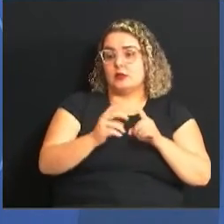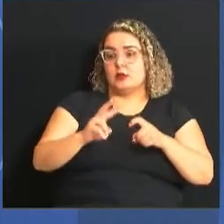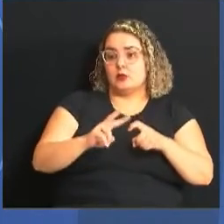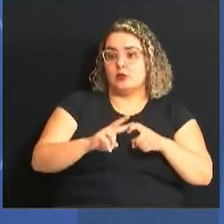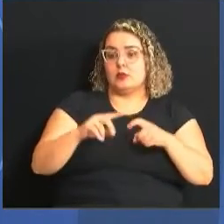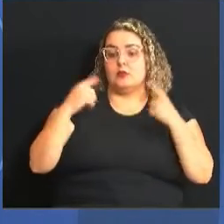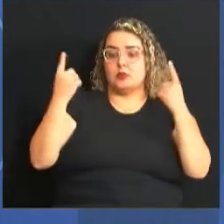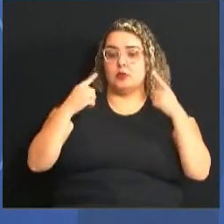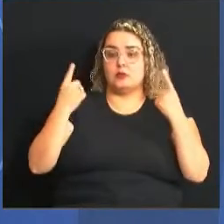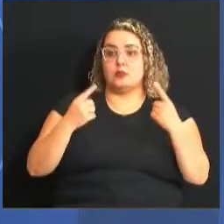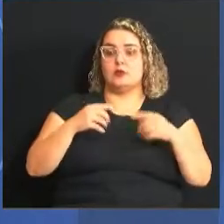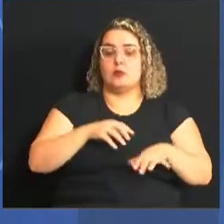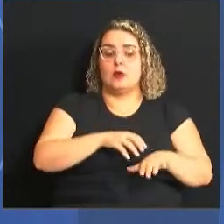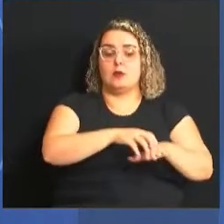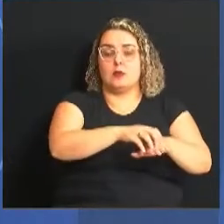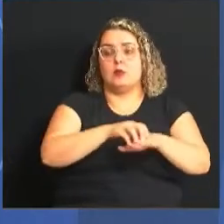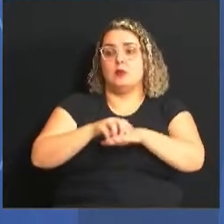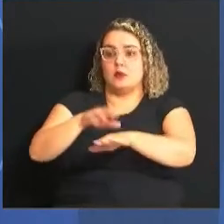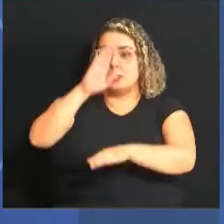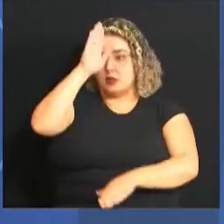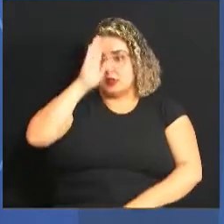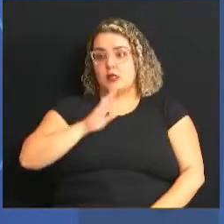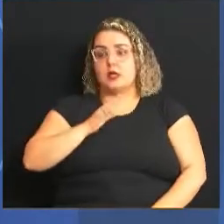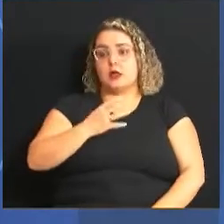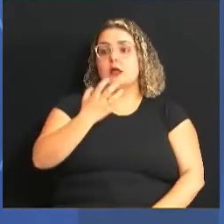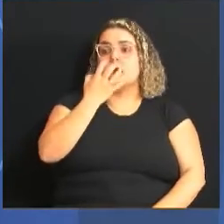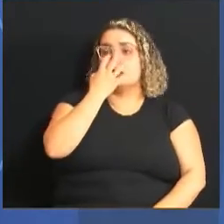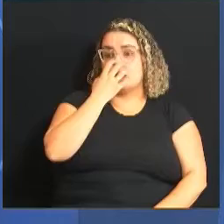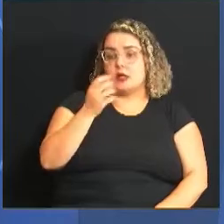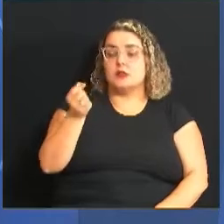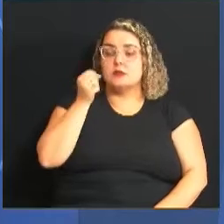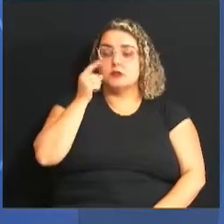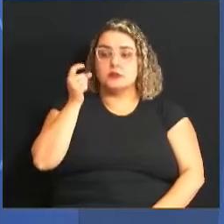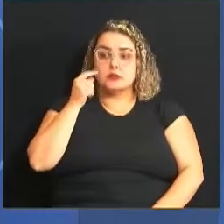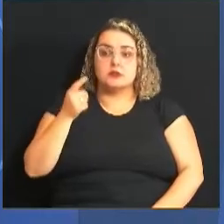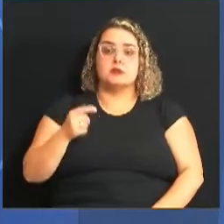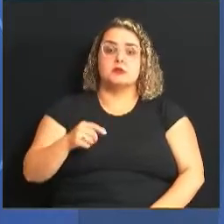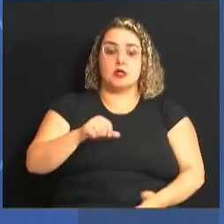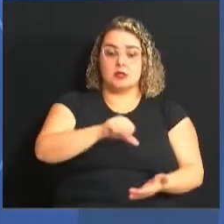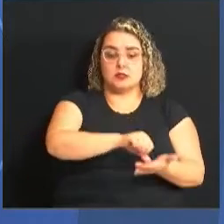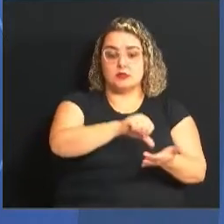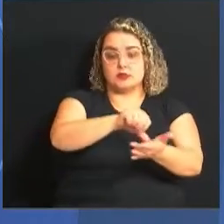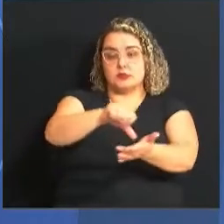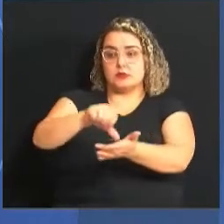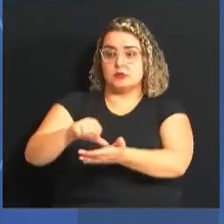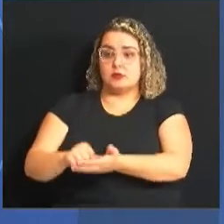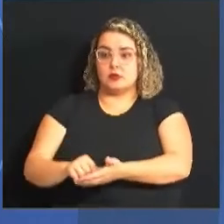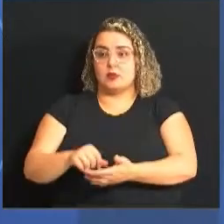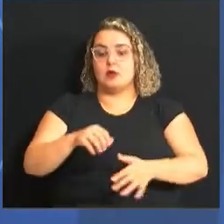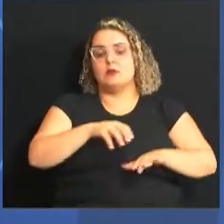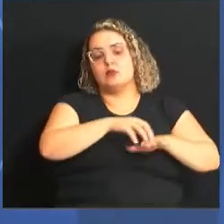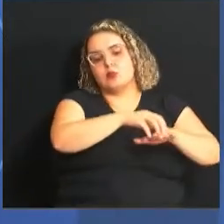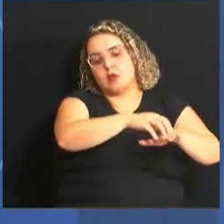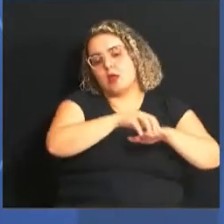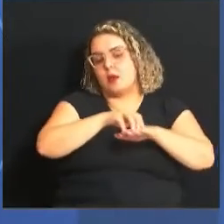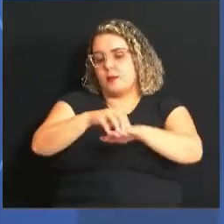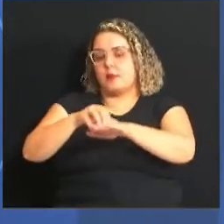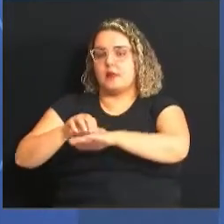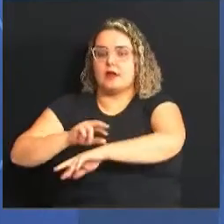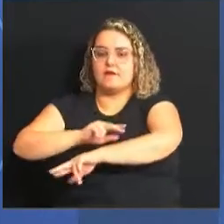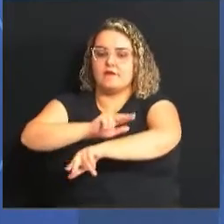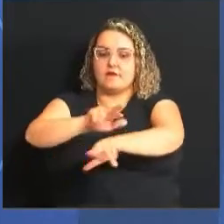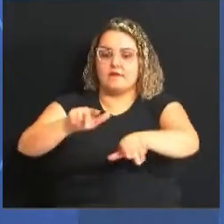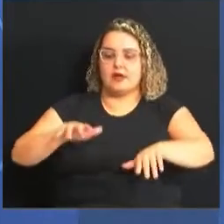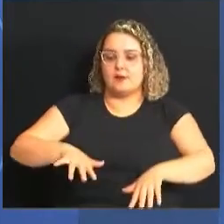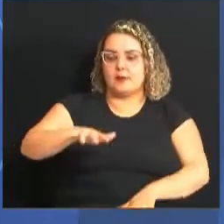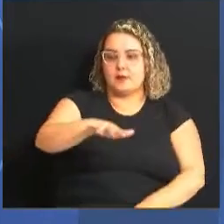ambulatorial itinerante e gratuito para cães e gatos, e essas unidades, a intenção é que elas percorram as várias regiões da cidade.